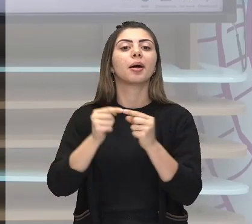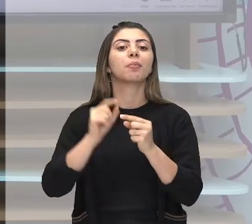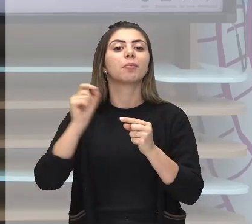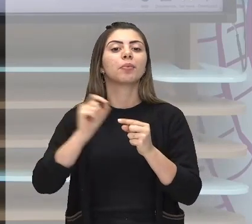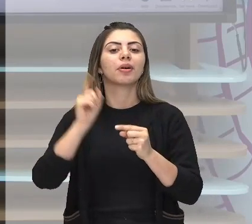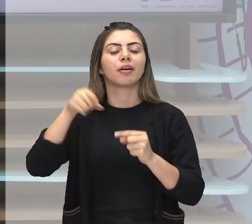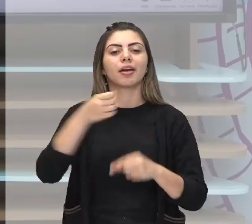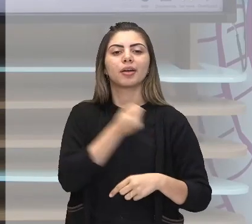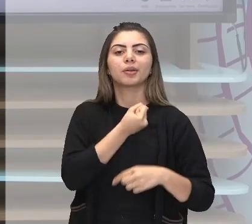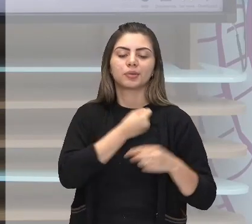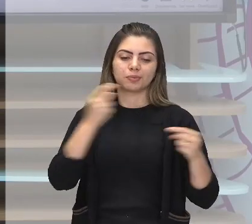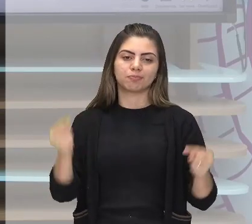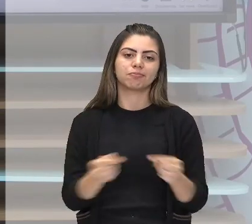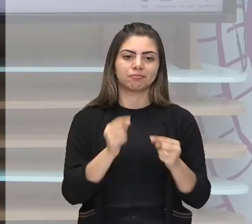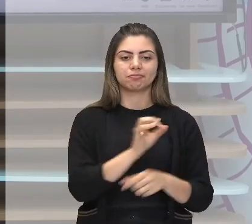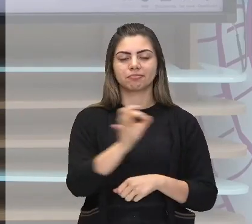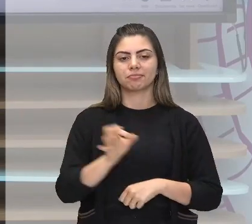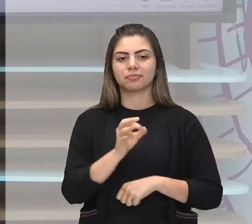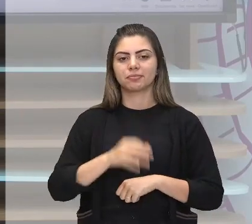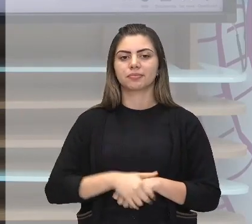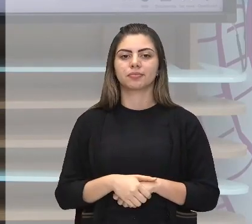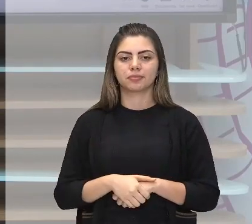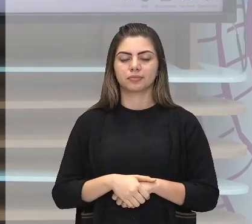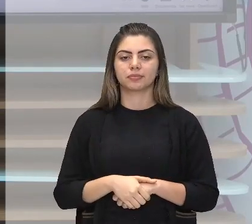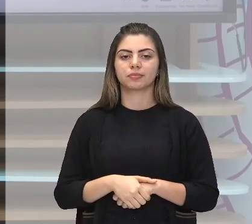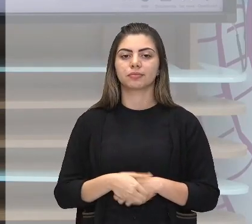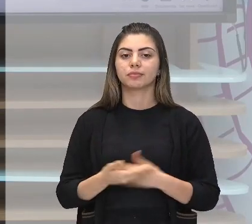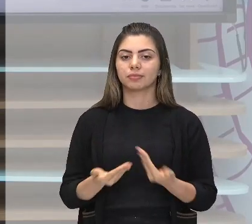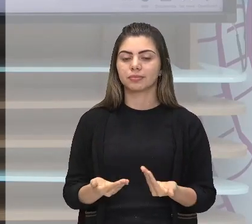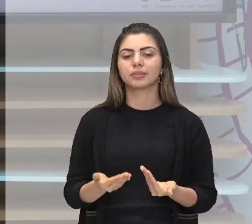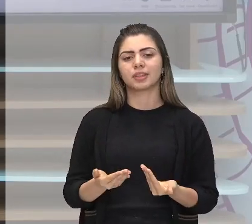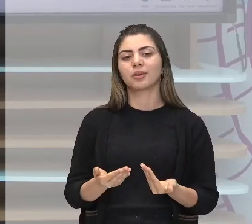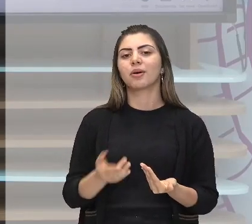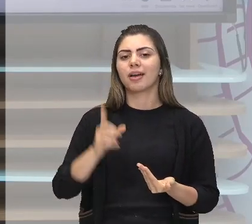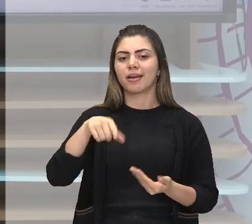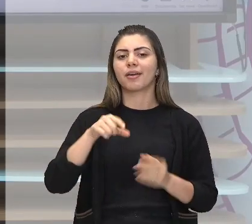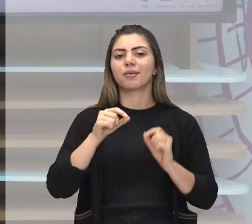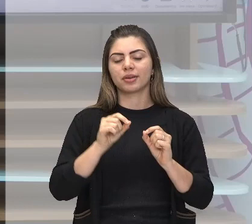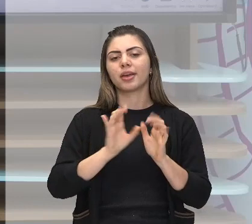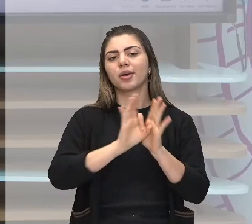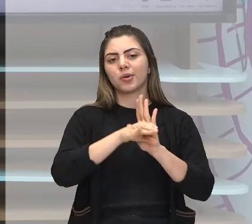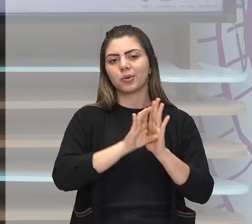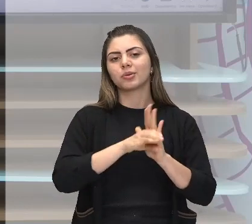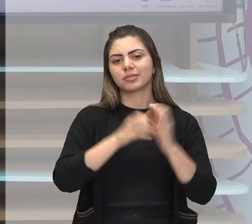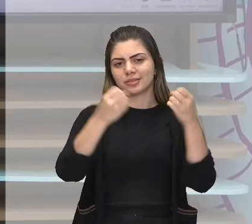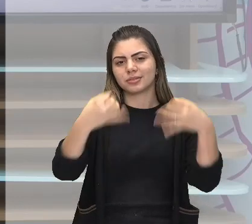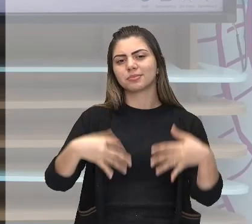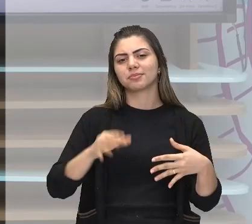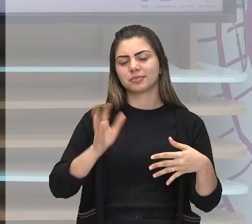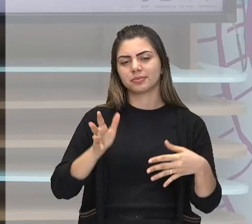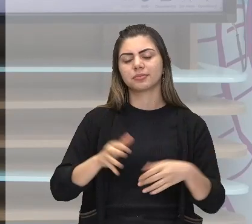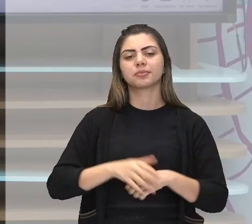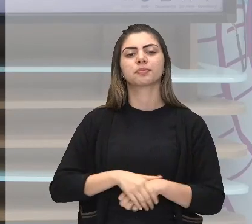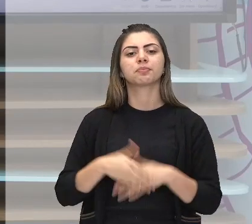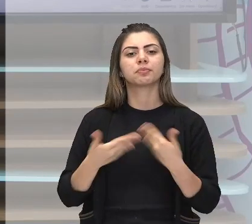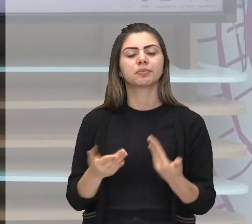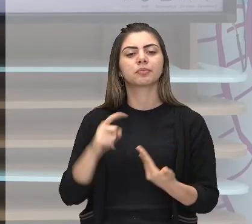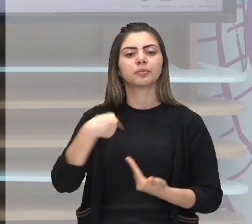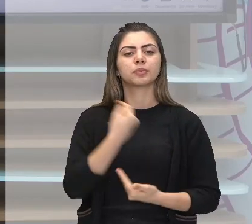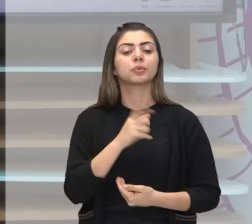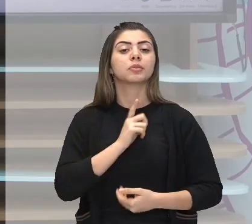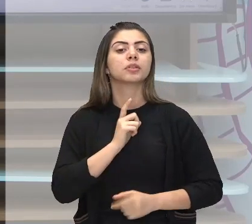grandeza diretamente proporcional, que foi isso que está aí definido, né? Quando nós temos